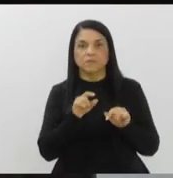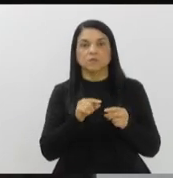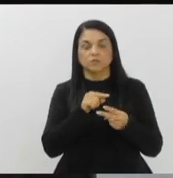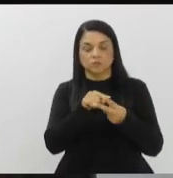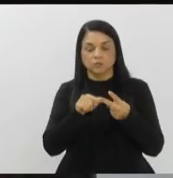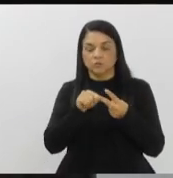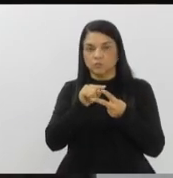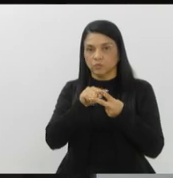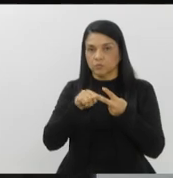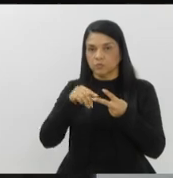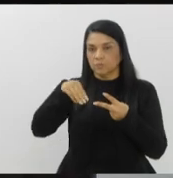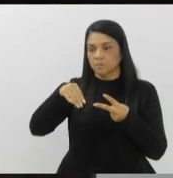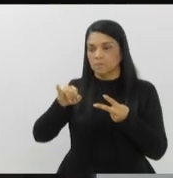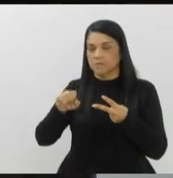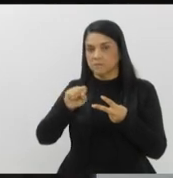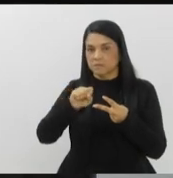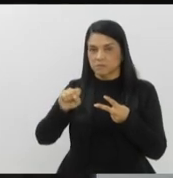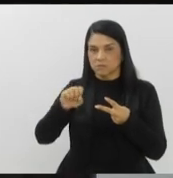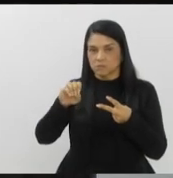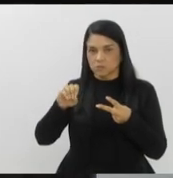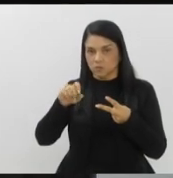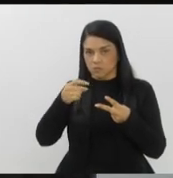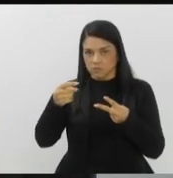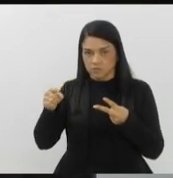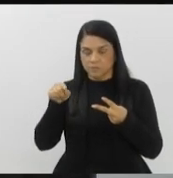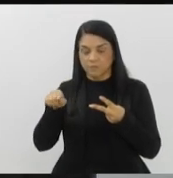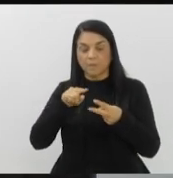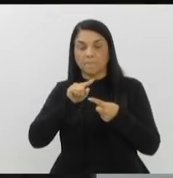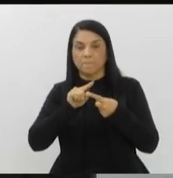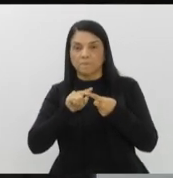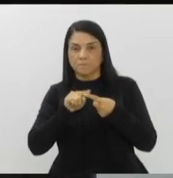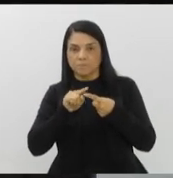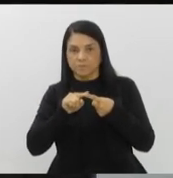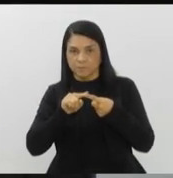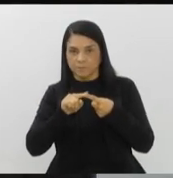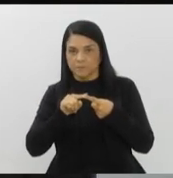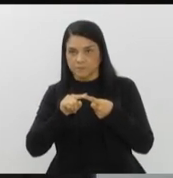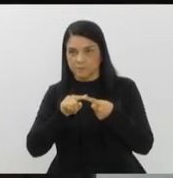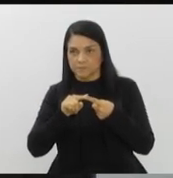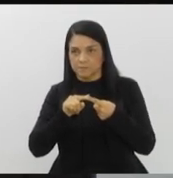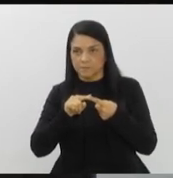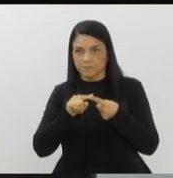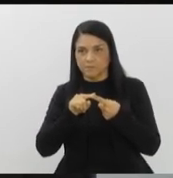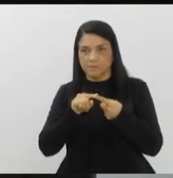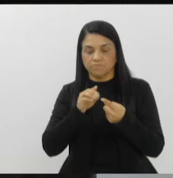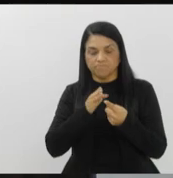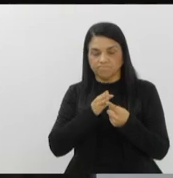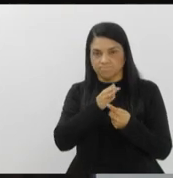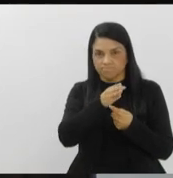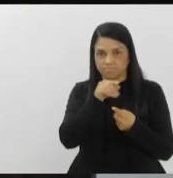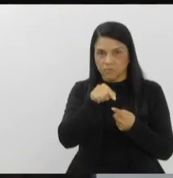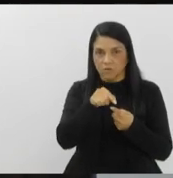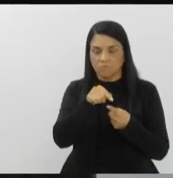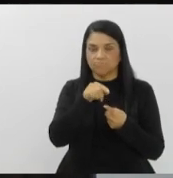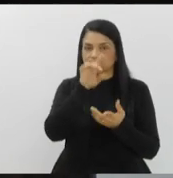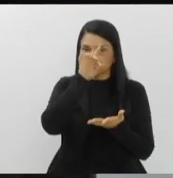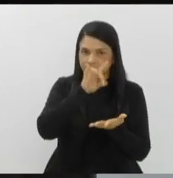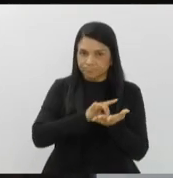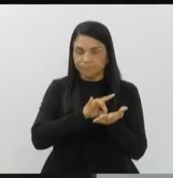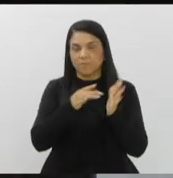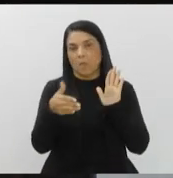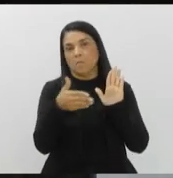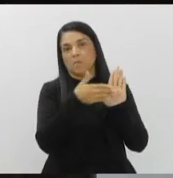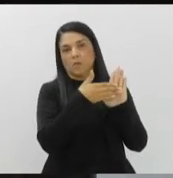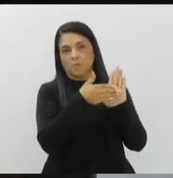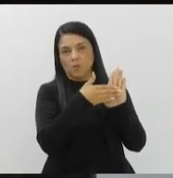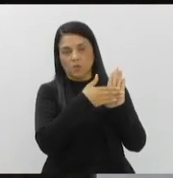missões do PEDES. A primeira é uma missão original, ela veio como proposta,